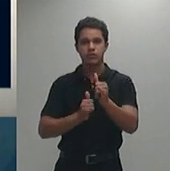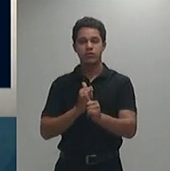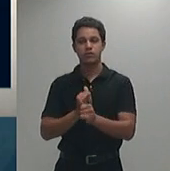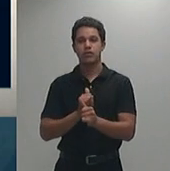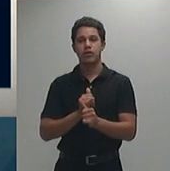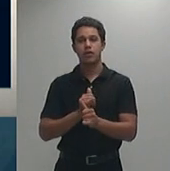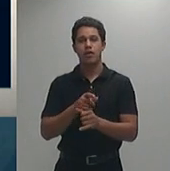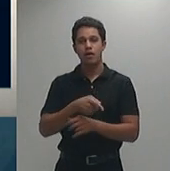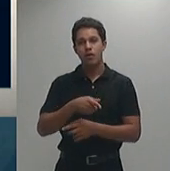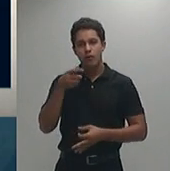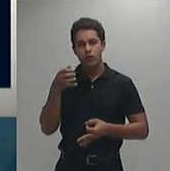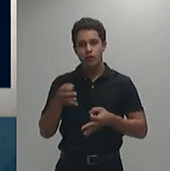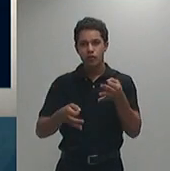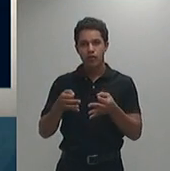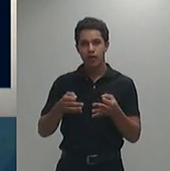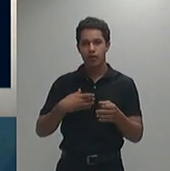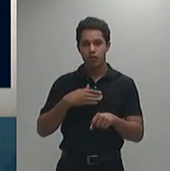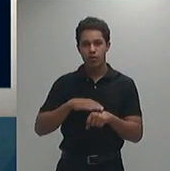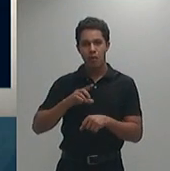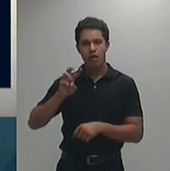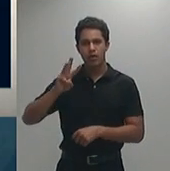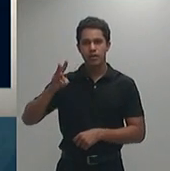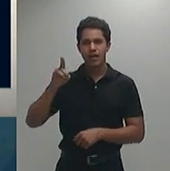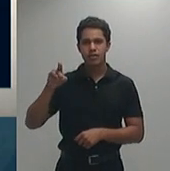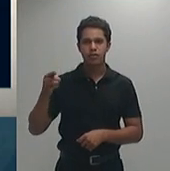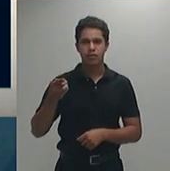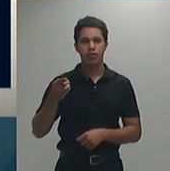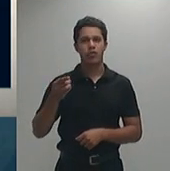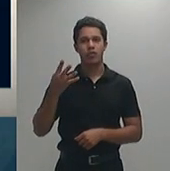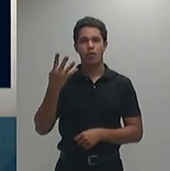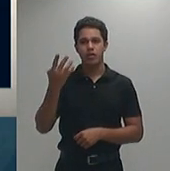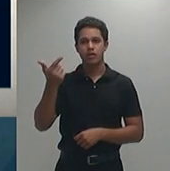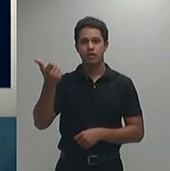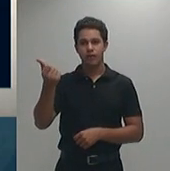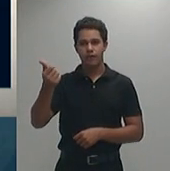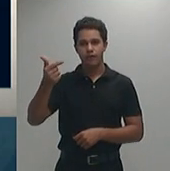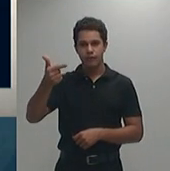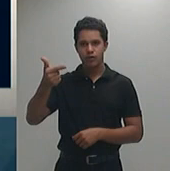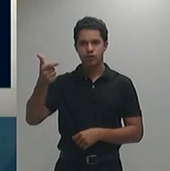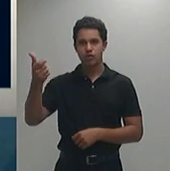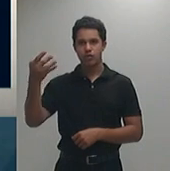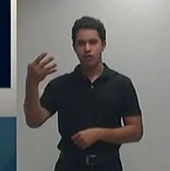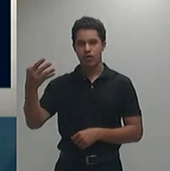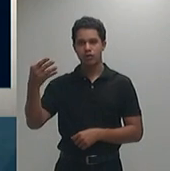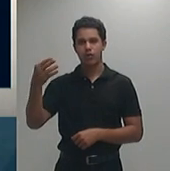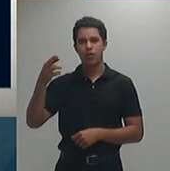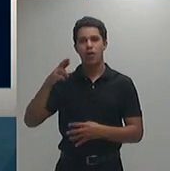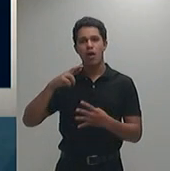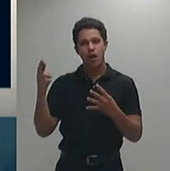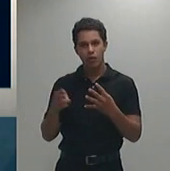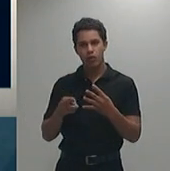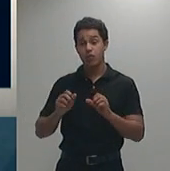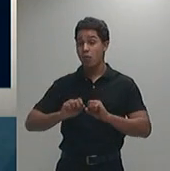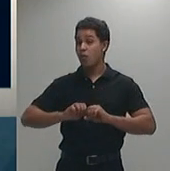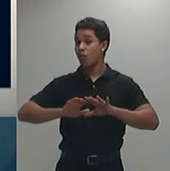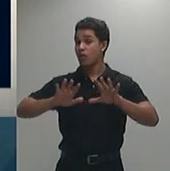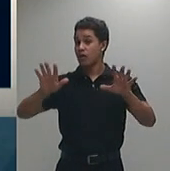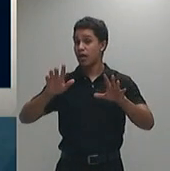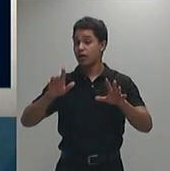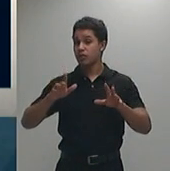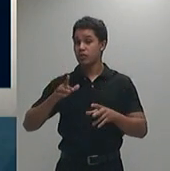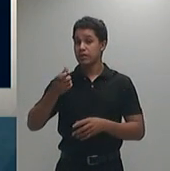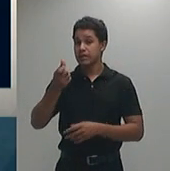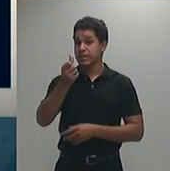período 3424 recursos publicados 600 acórdãos e baixados